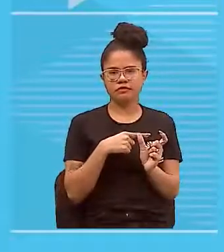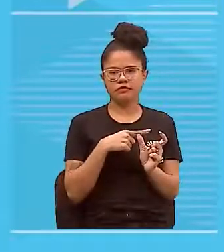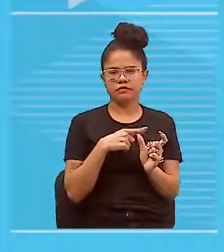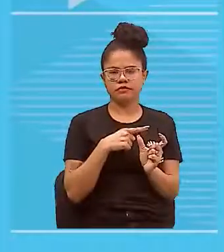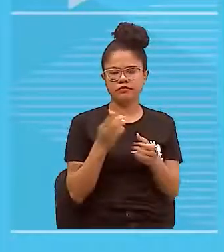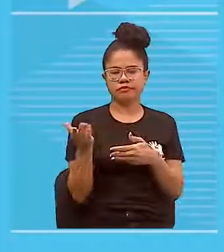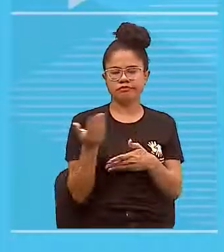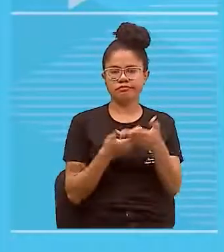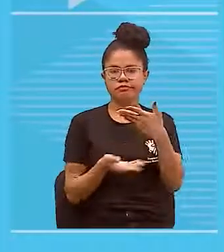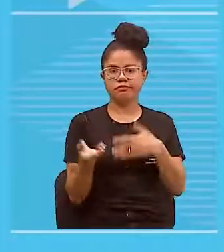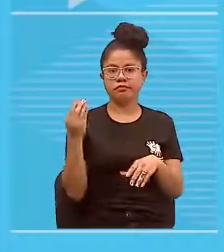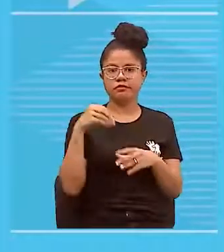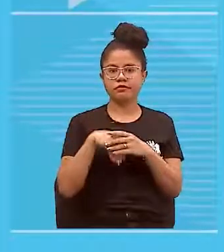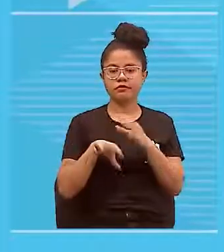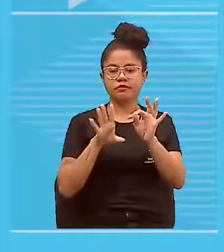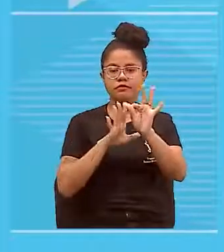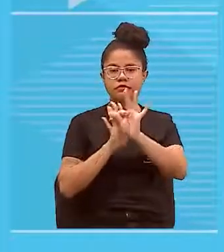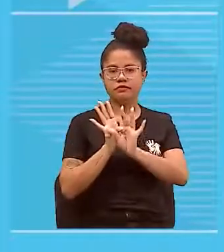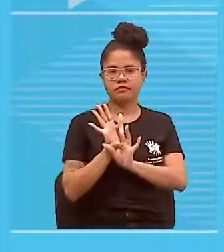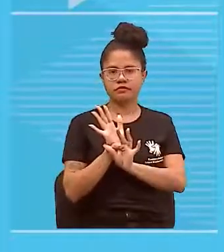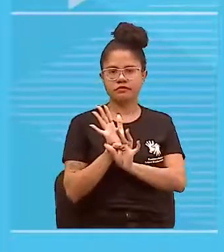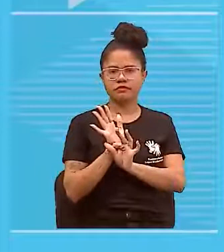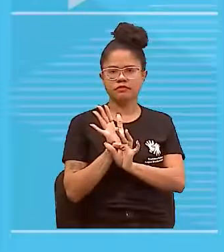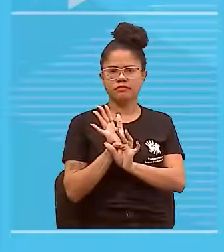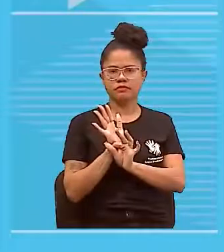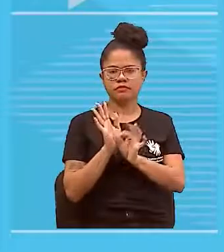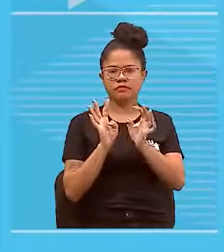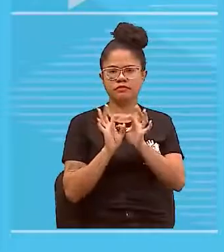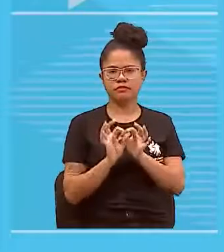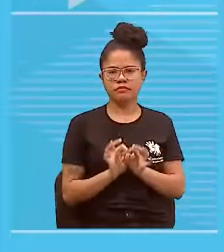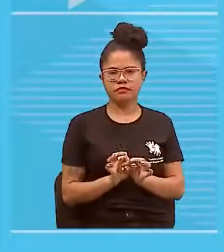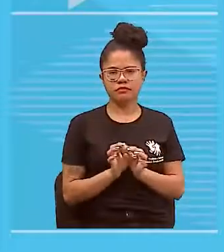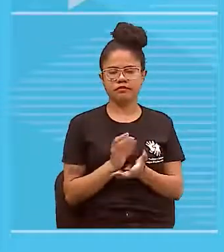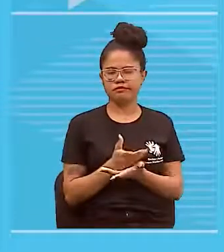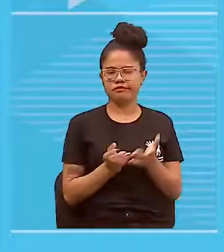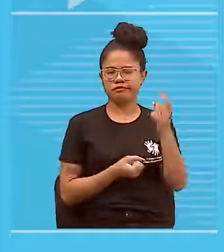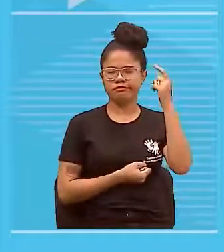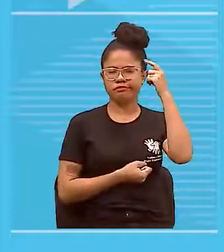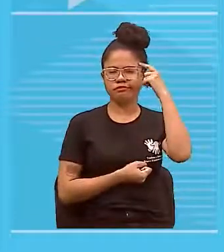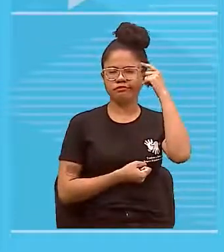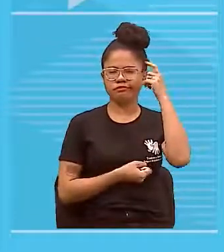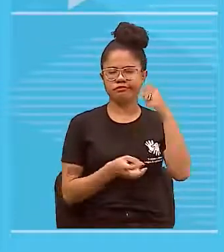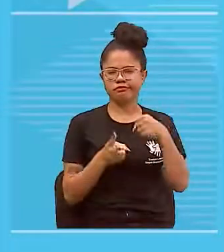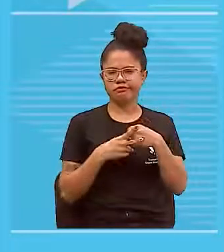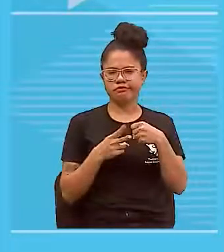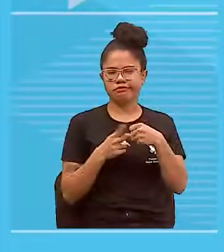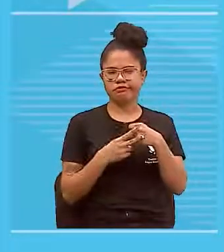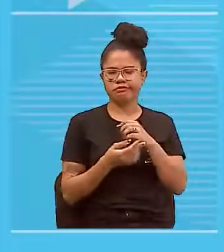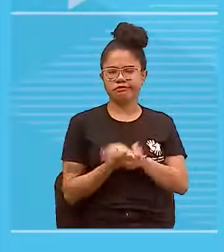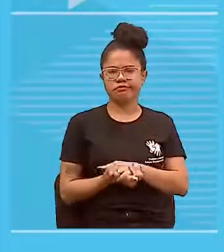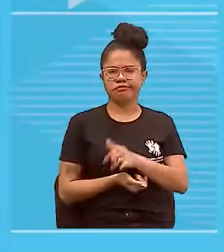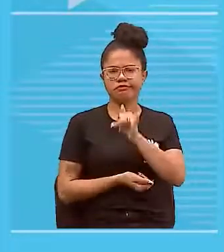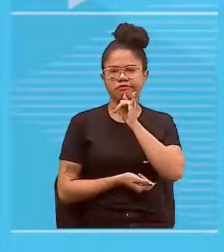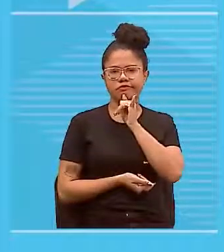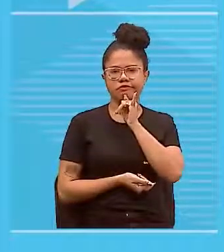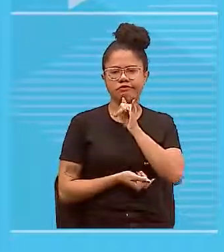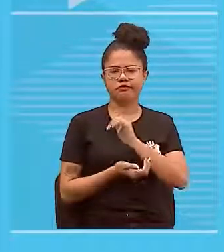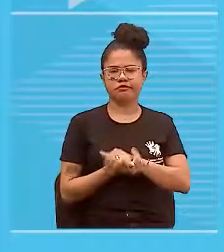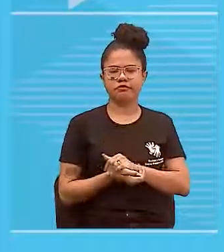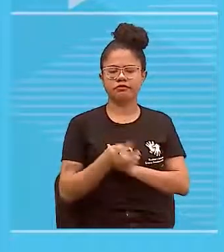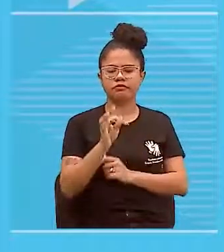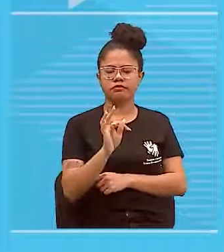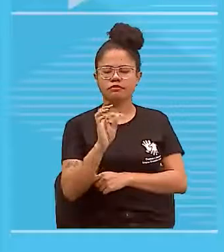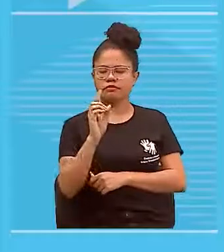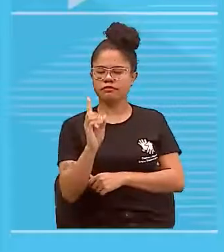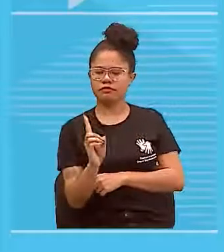dentro do contexto por exemplo você pensa que o verbo né Por exemplo transitivo direto